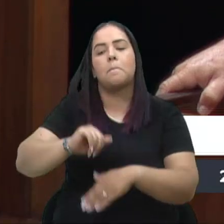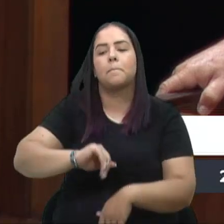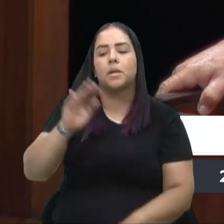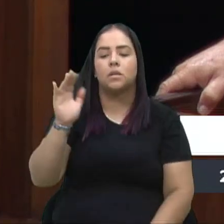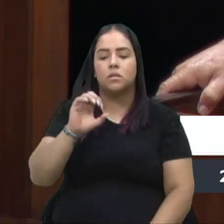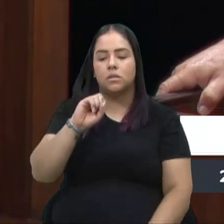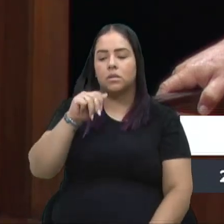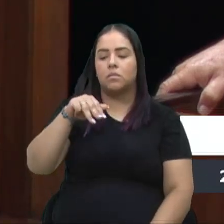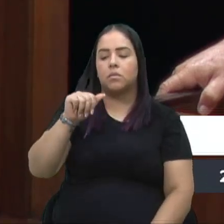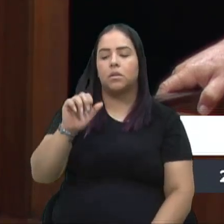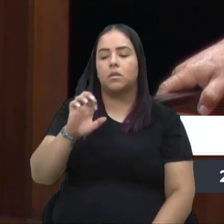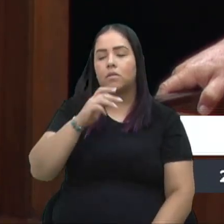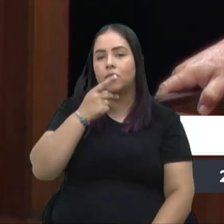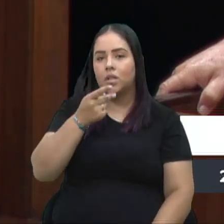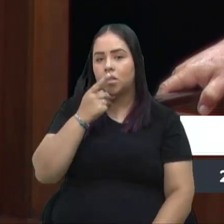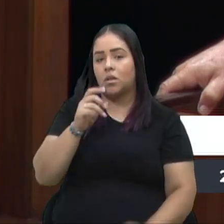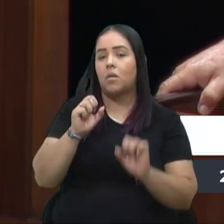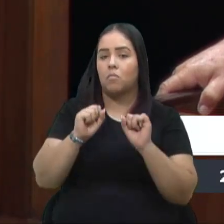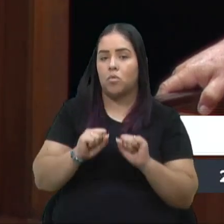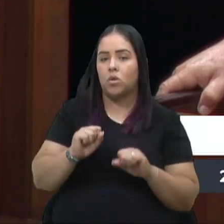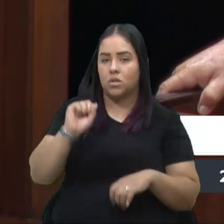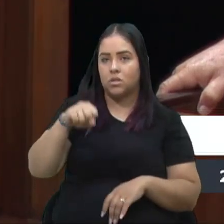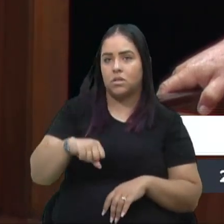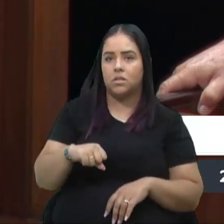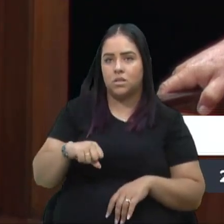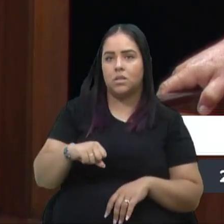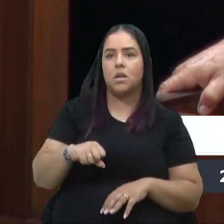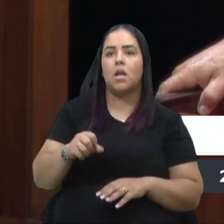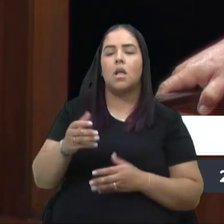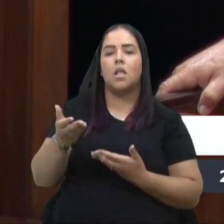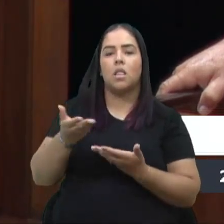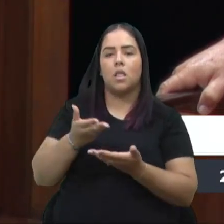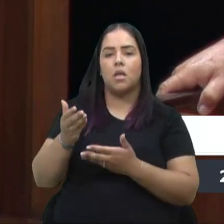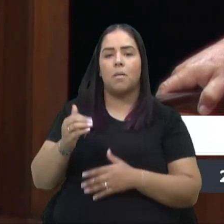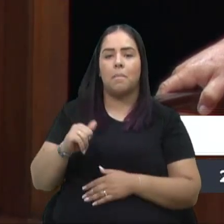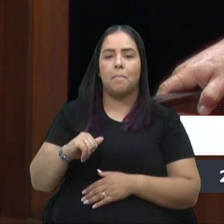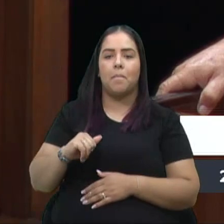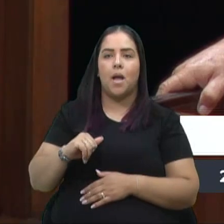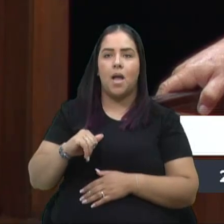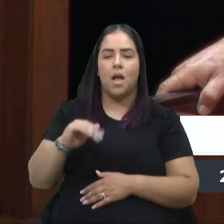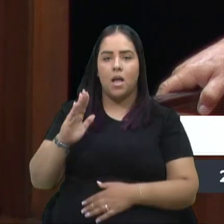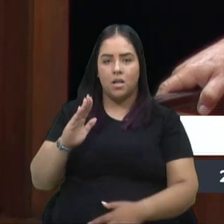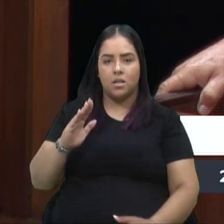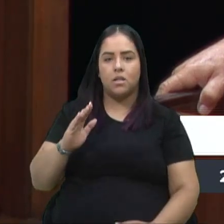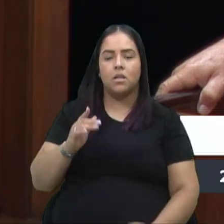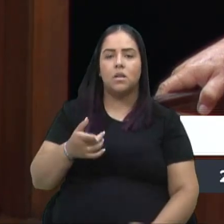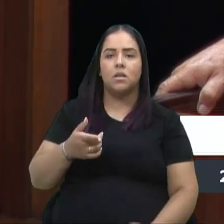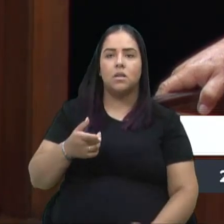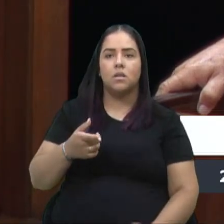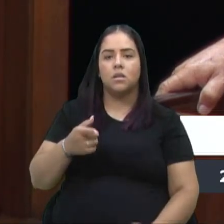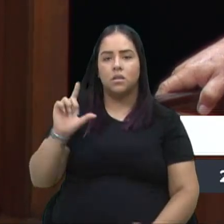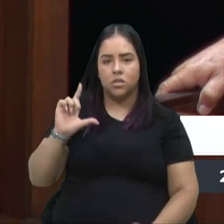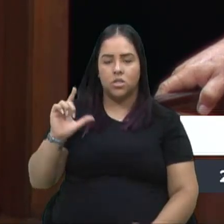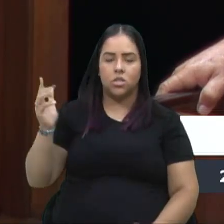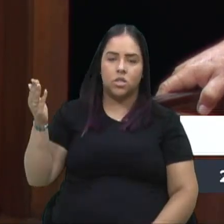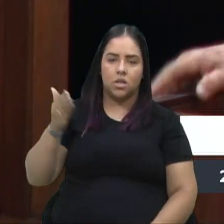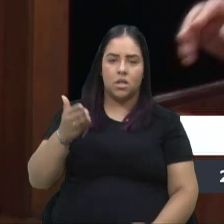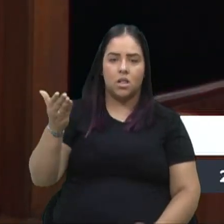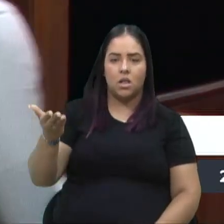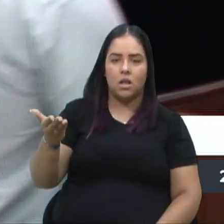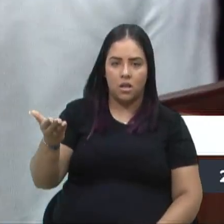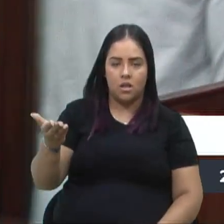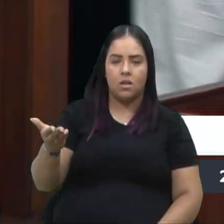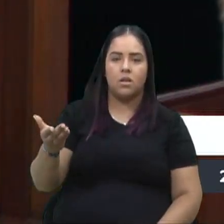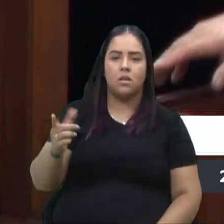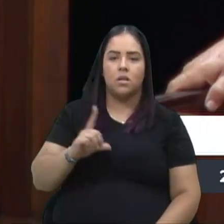Samarita dizendo que tem condições de atender muito mais muito antes de chegar lá quando quer